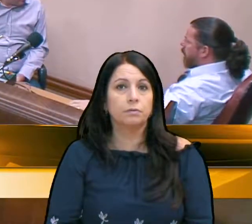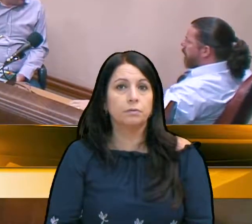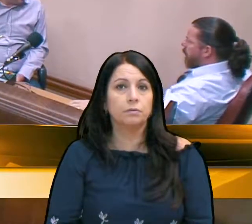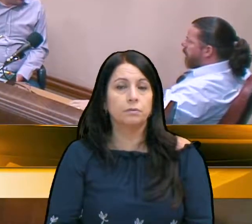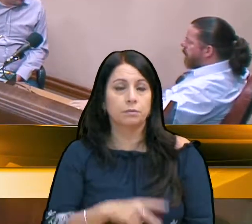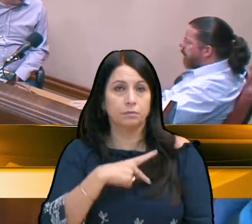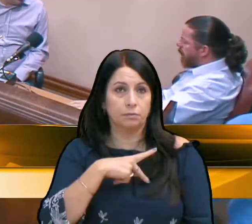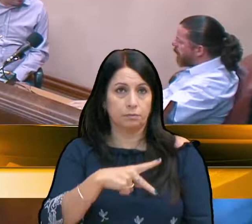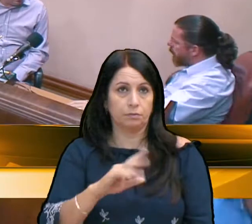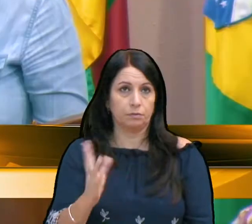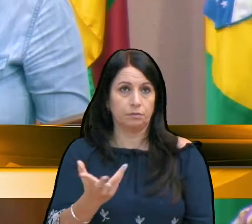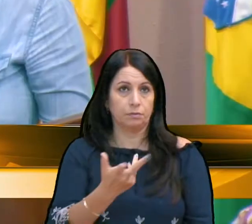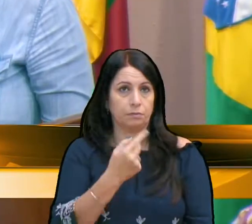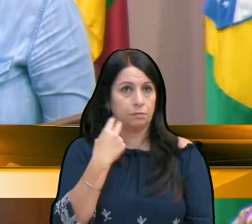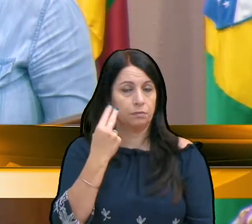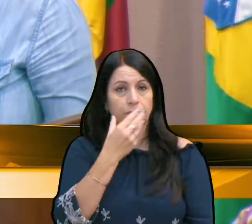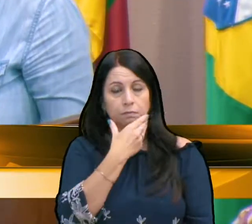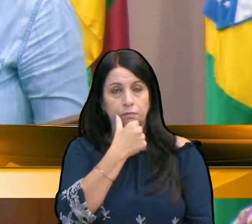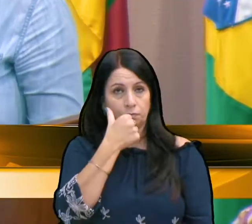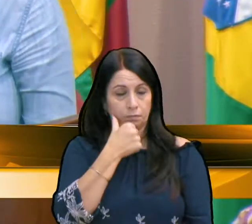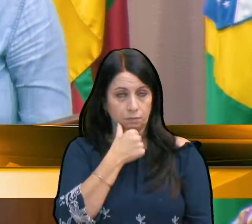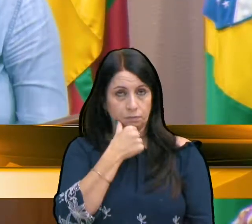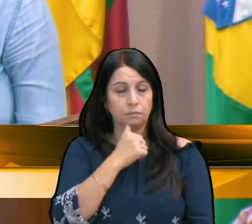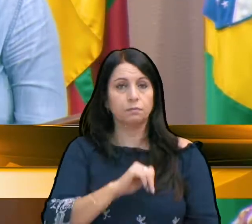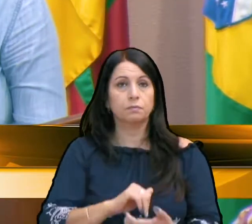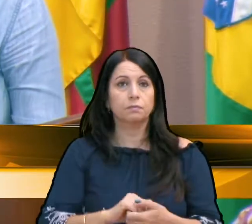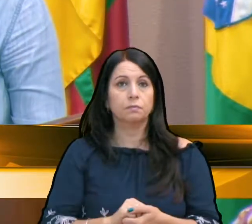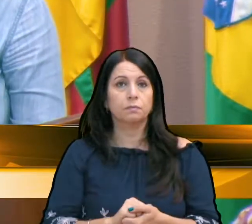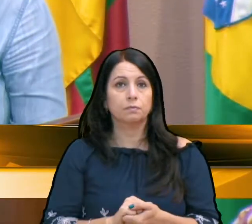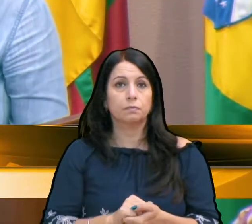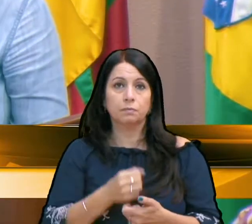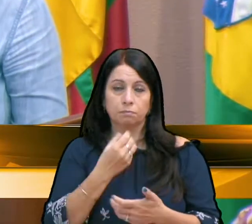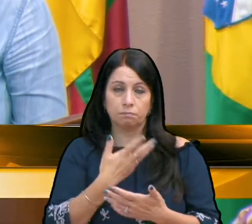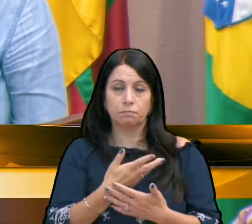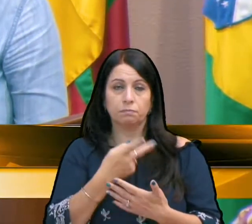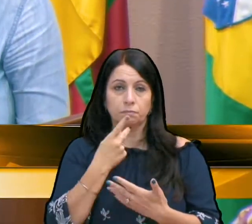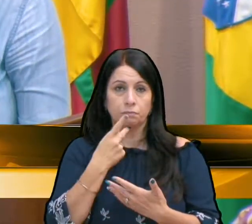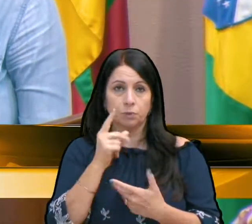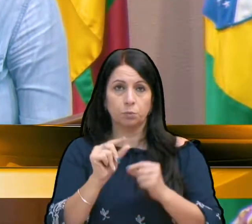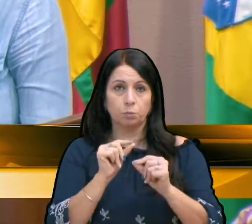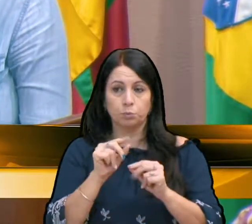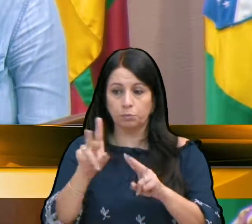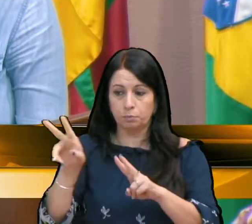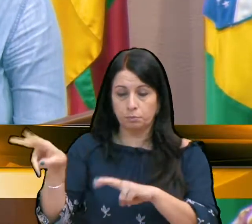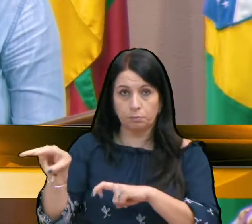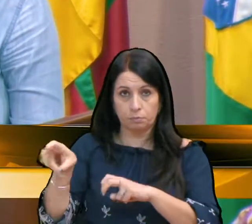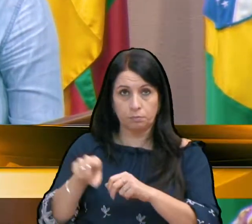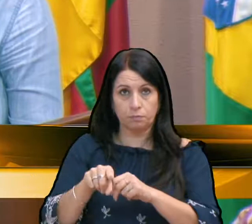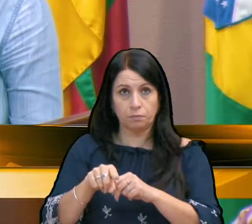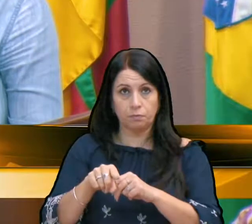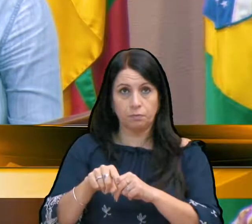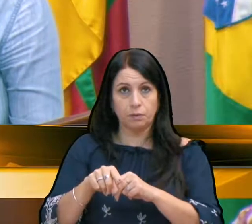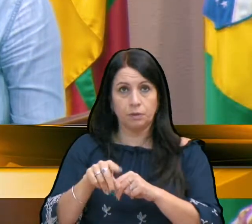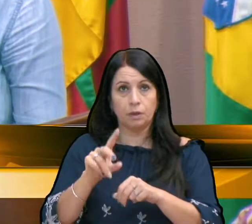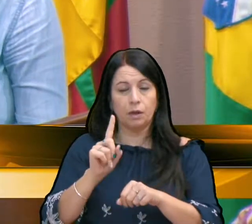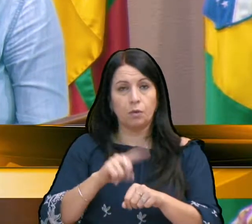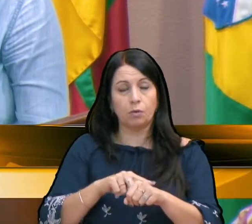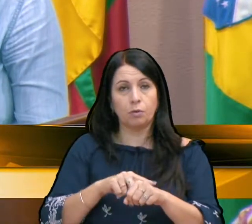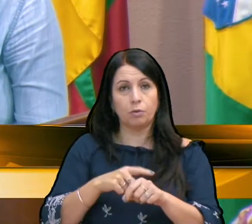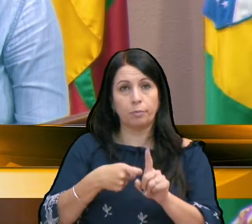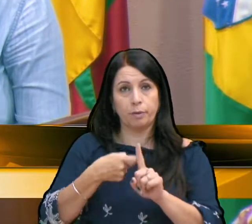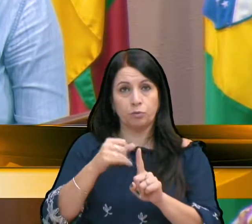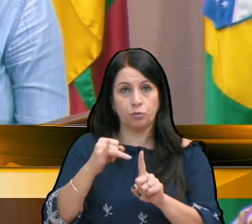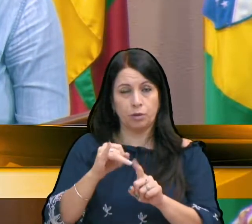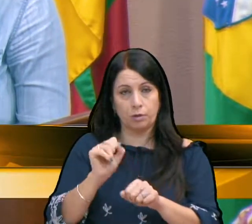Senhor presidente, senhoras vereadoras, senhores vereadores. Bom, ainda falando um pouco do interior, né? Durante o recesso,